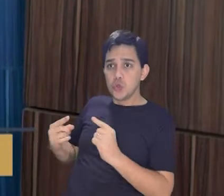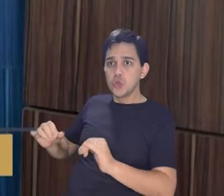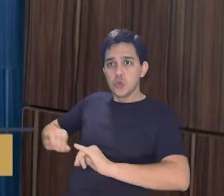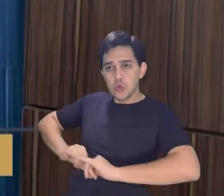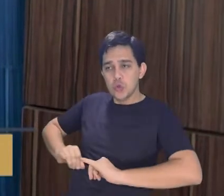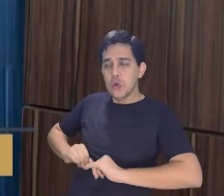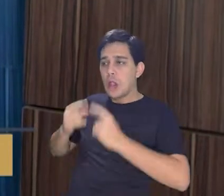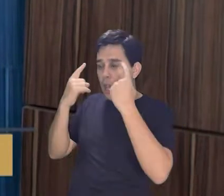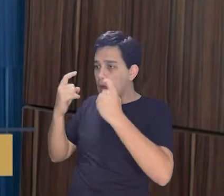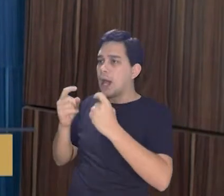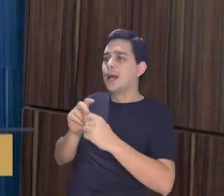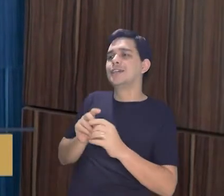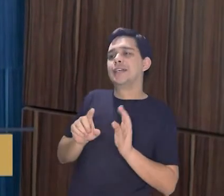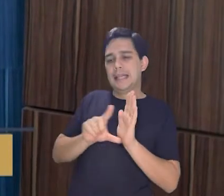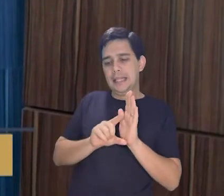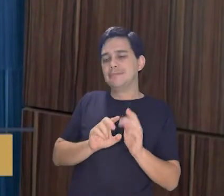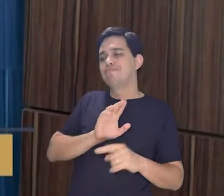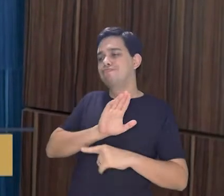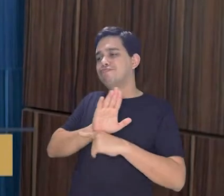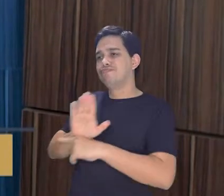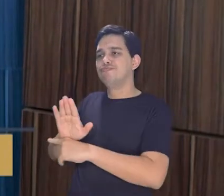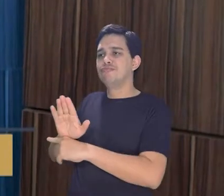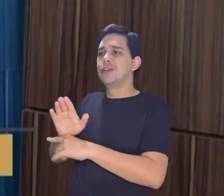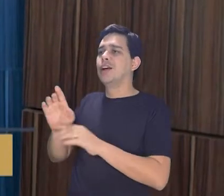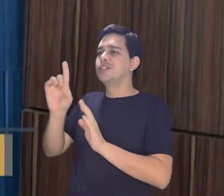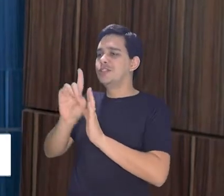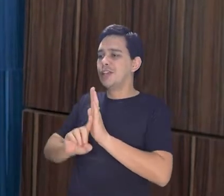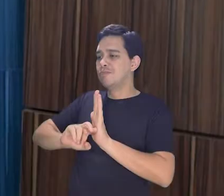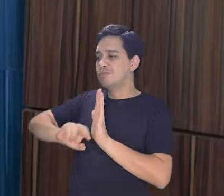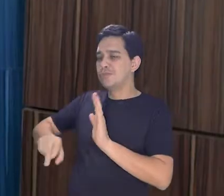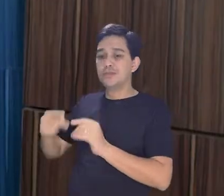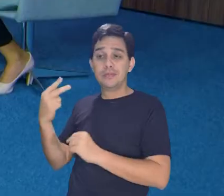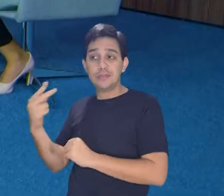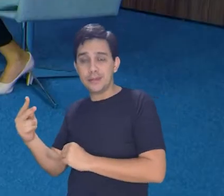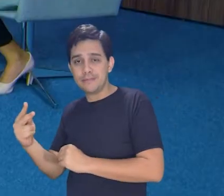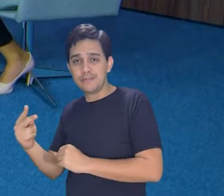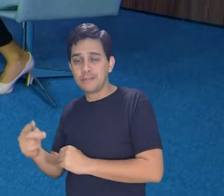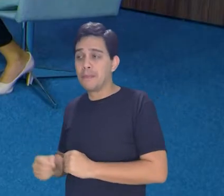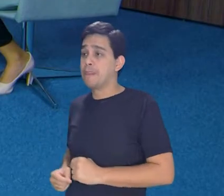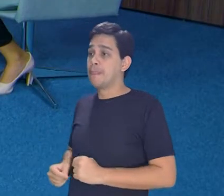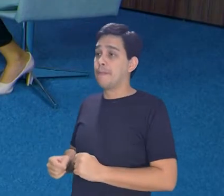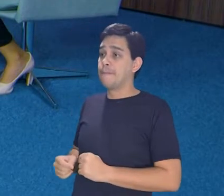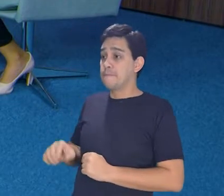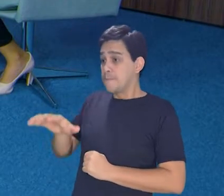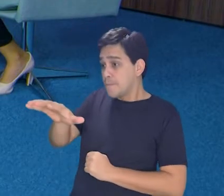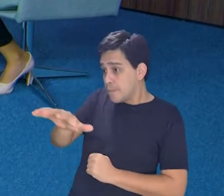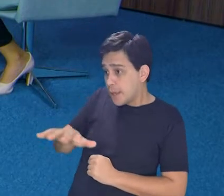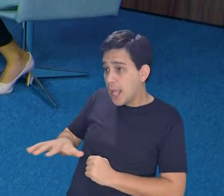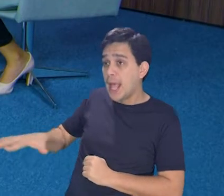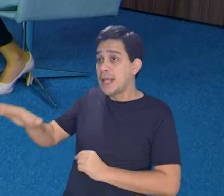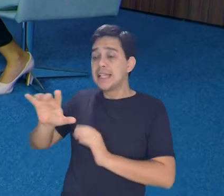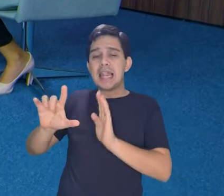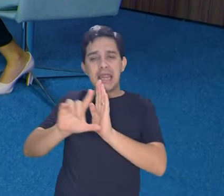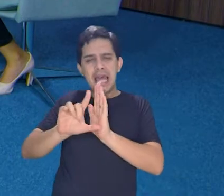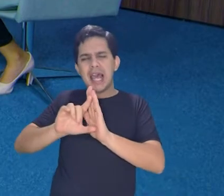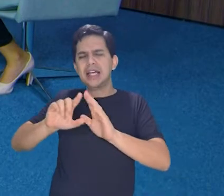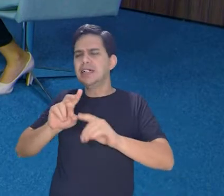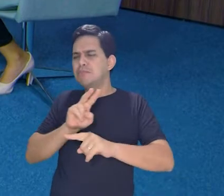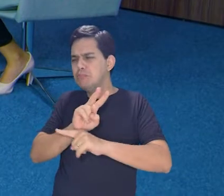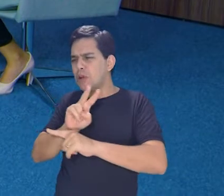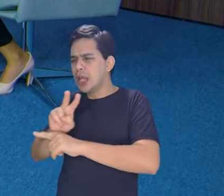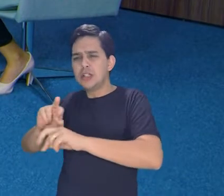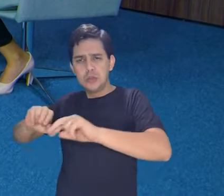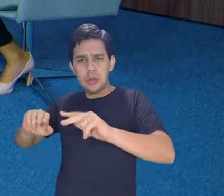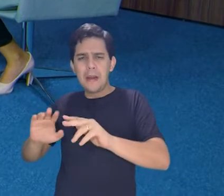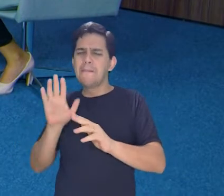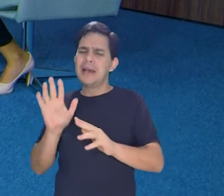e também na instância de investigação e em juízo. Mas, a bem da verdade, essa lei é muito mais do que simplesmente uma lei